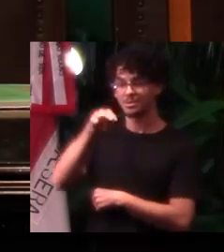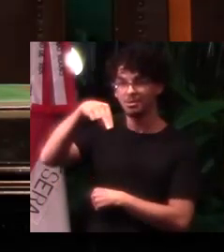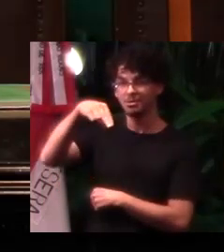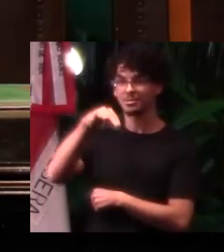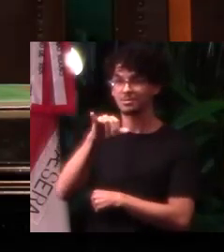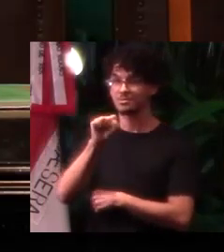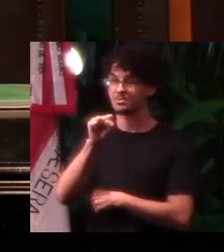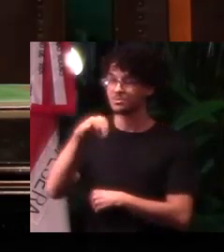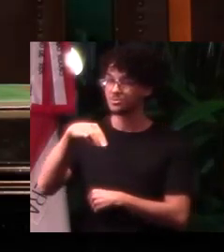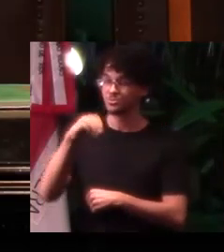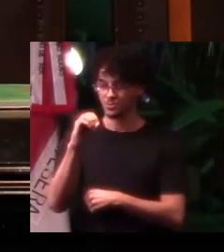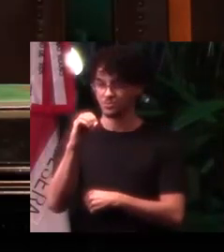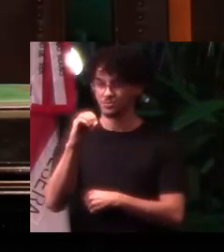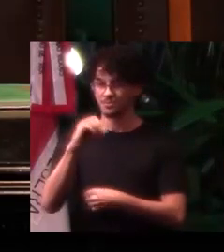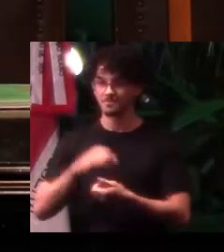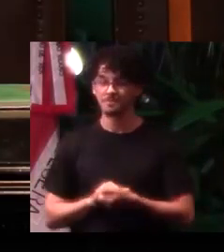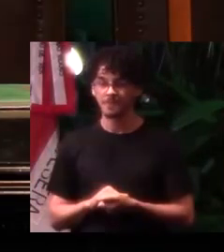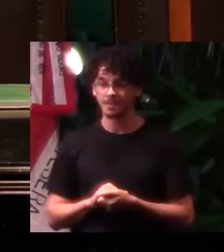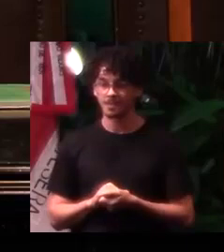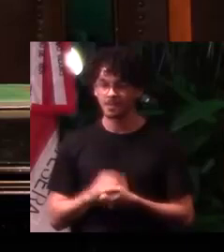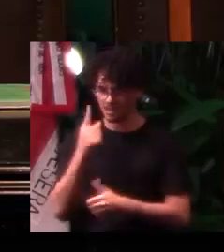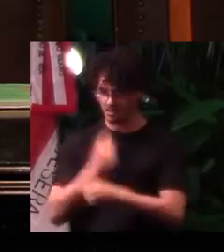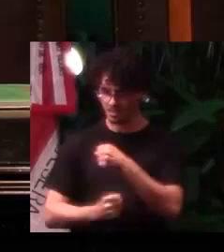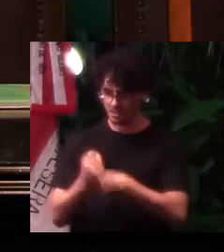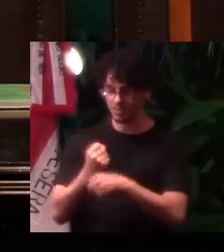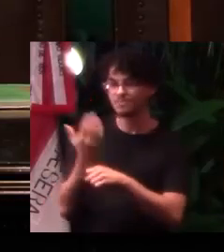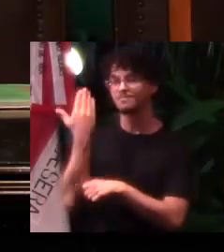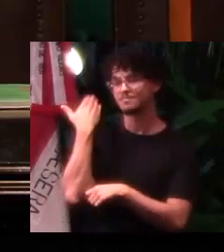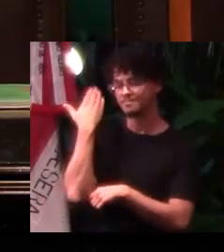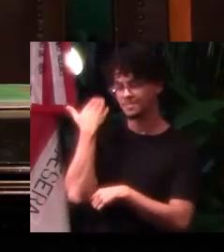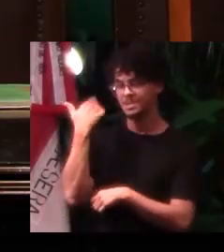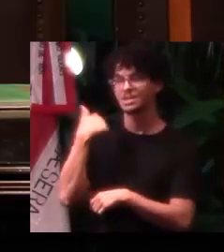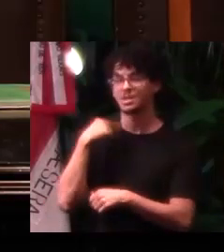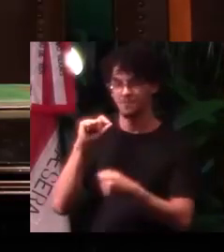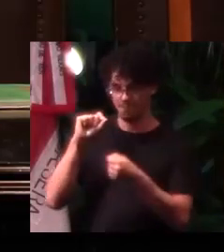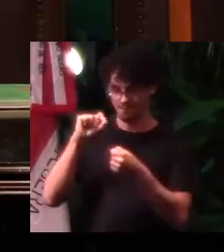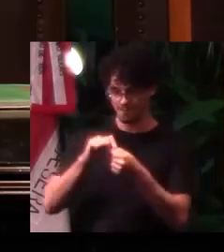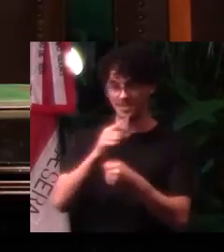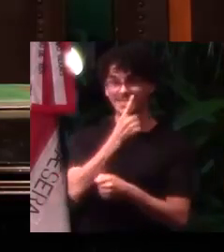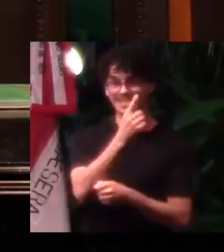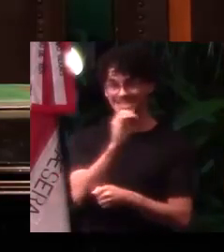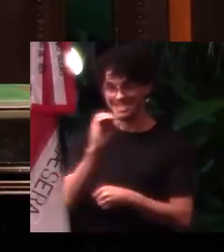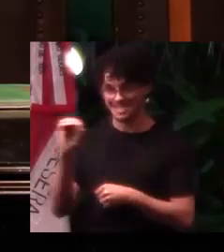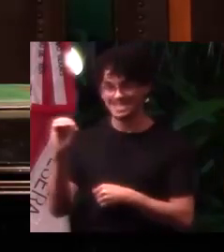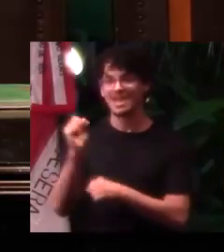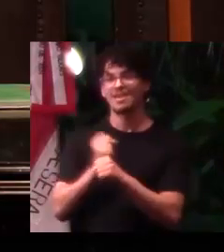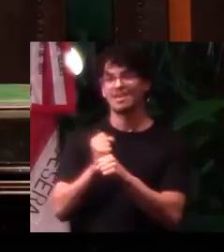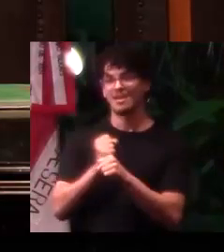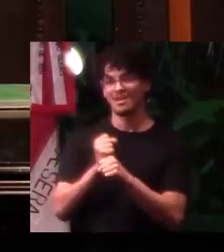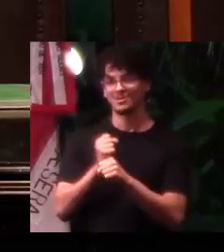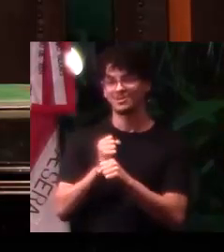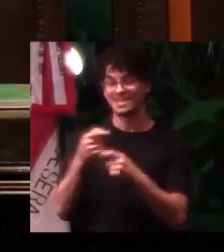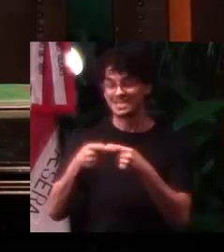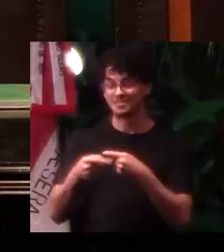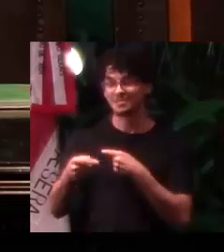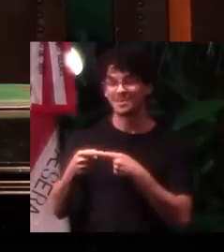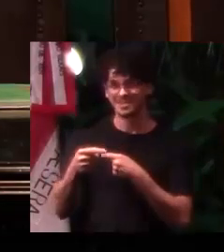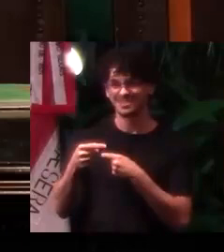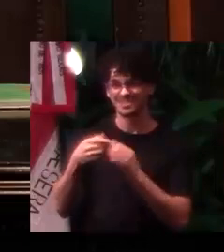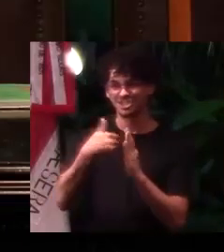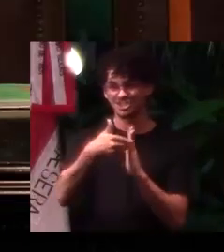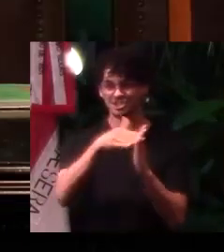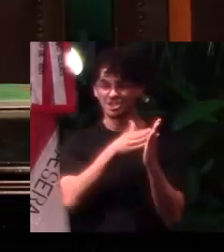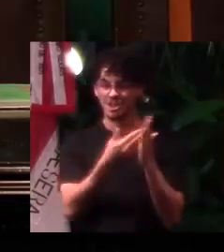E o ano passado fizemos 100 anos da Semana de Arte Moderna, e uma das bandeiras